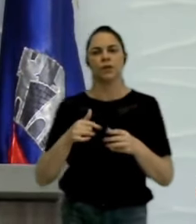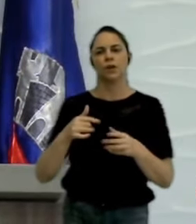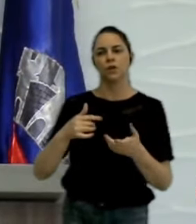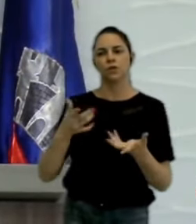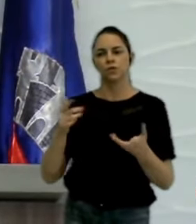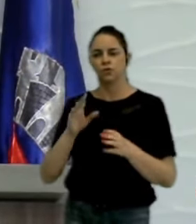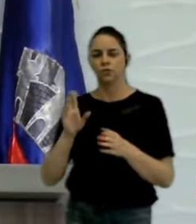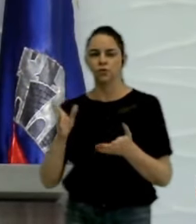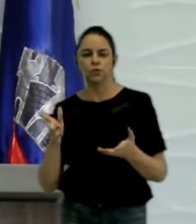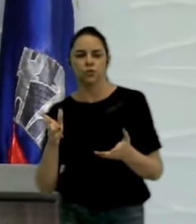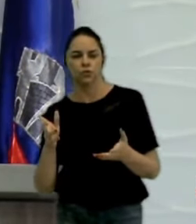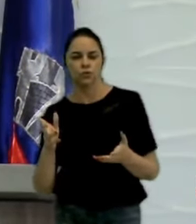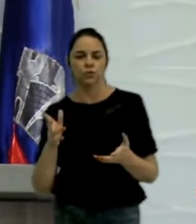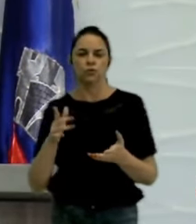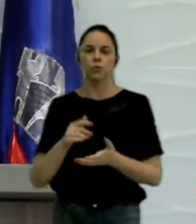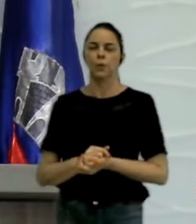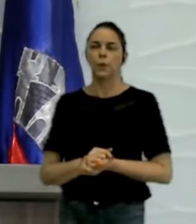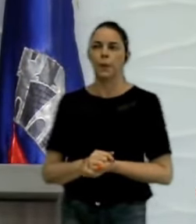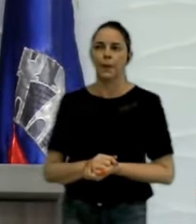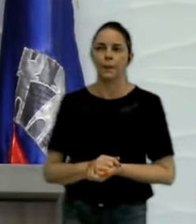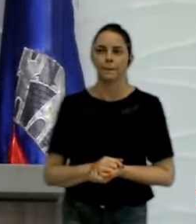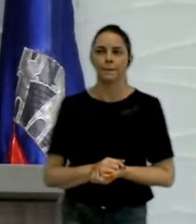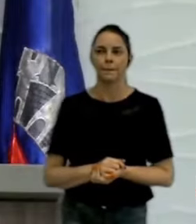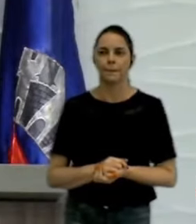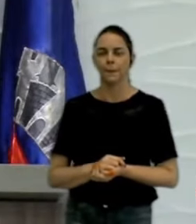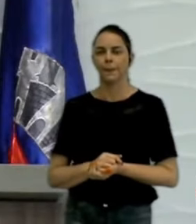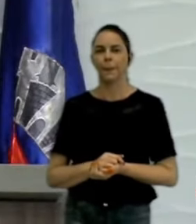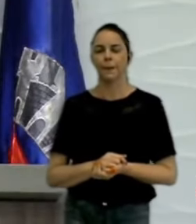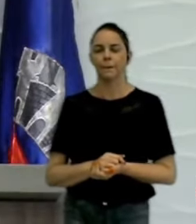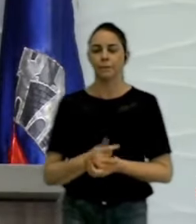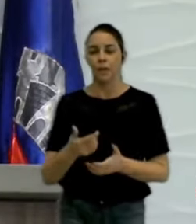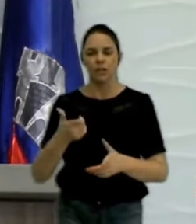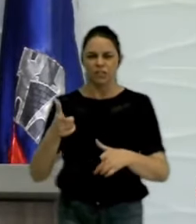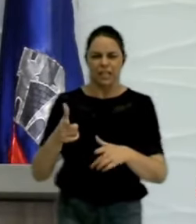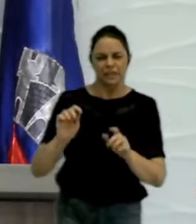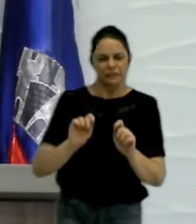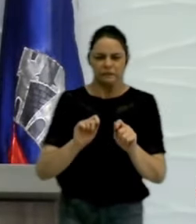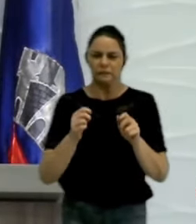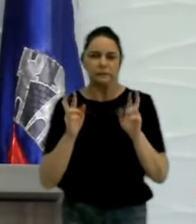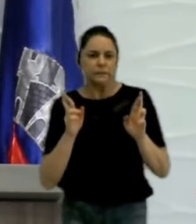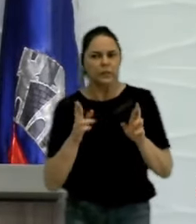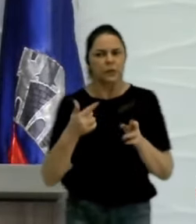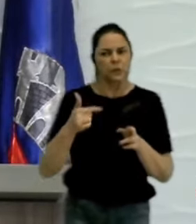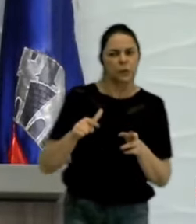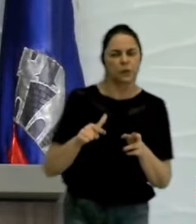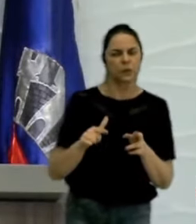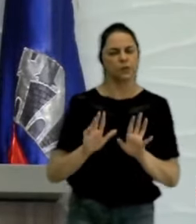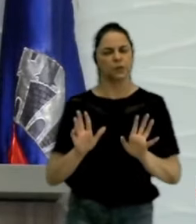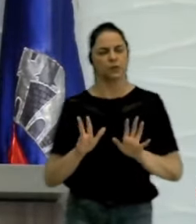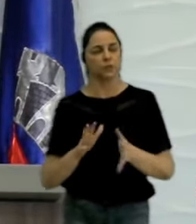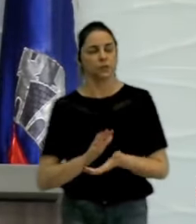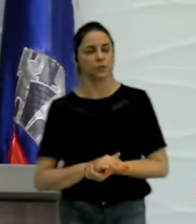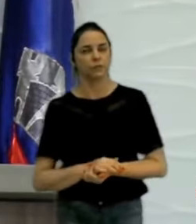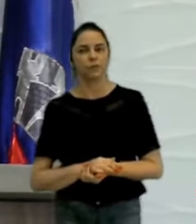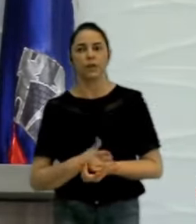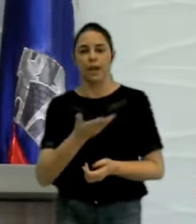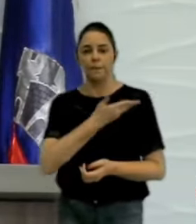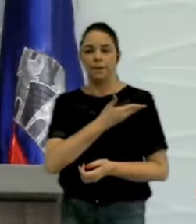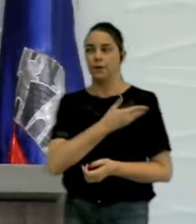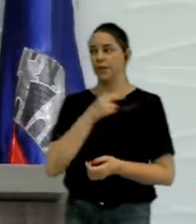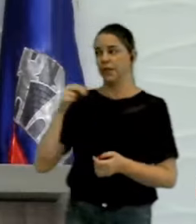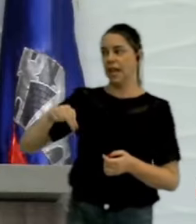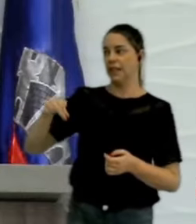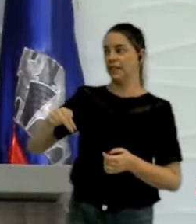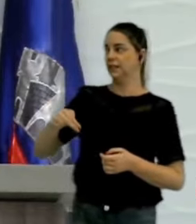está trabalhando com amor. Vocês, esses colegas torcem contra. Olha, eu tive, colega Pezinho estava lá, colega Neide, que não está